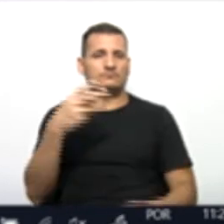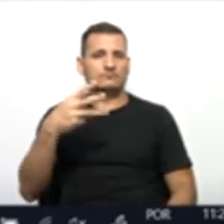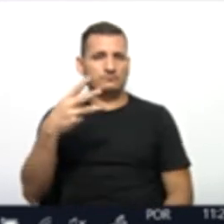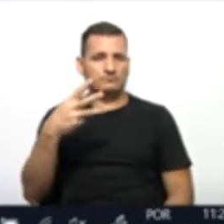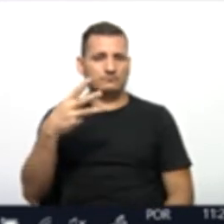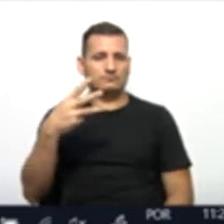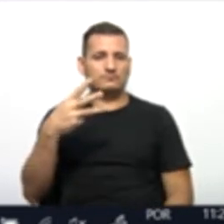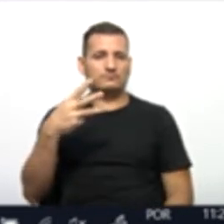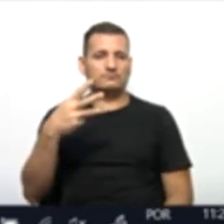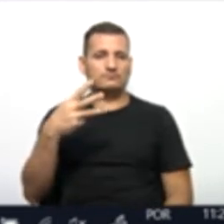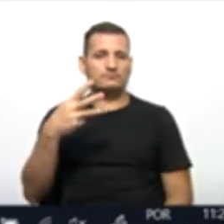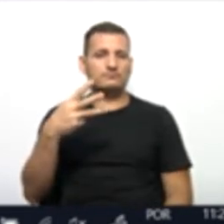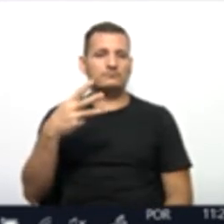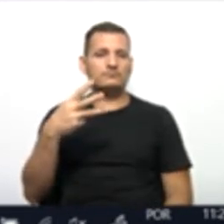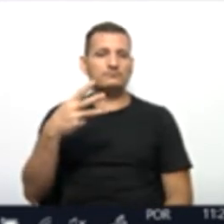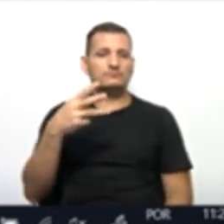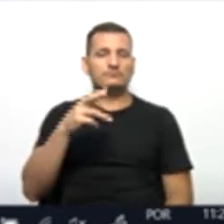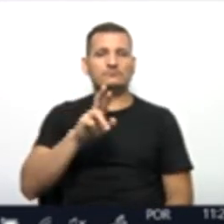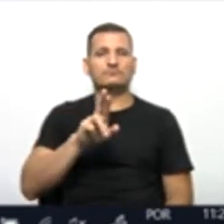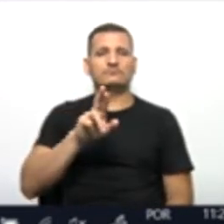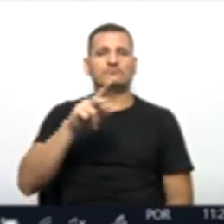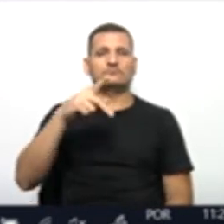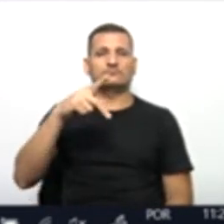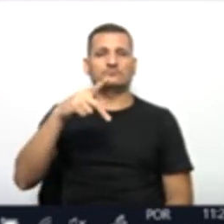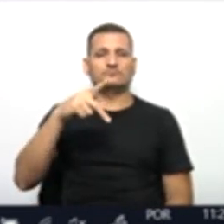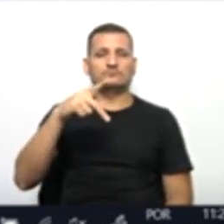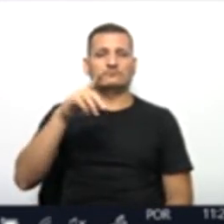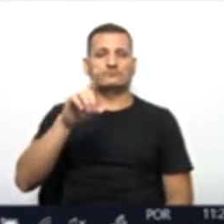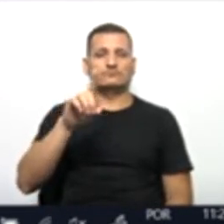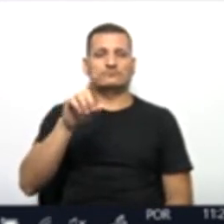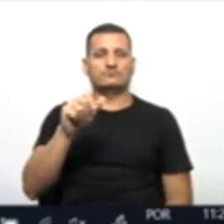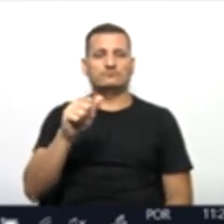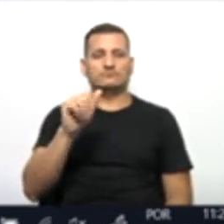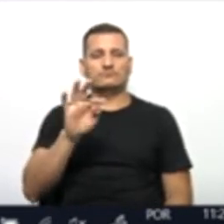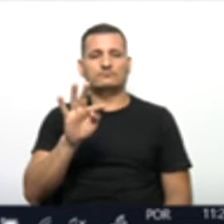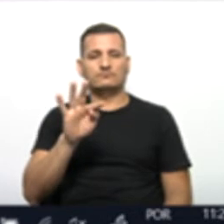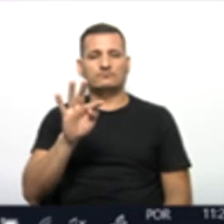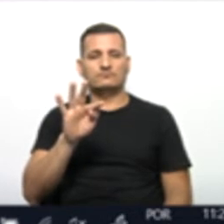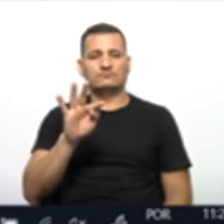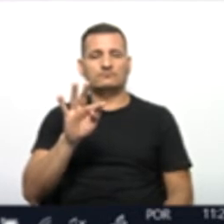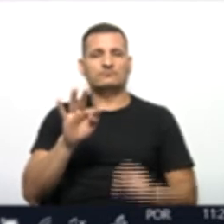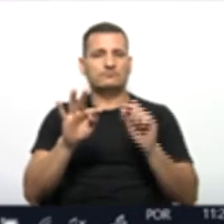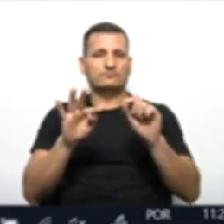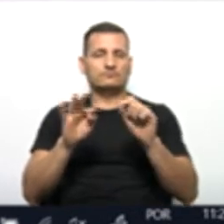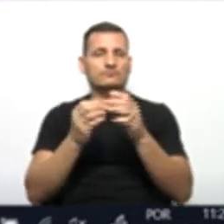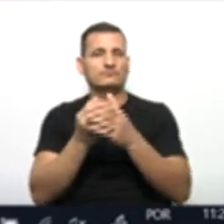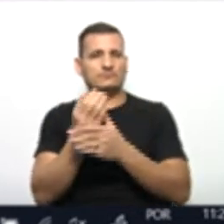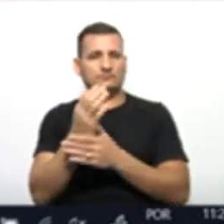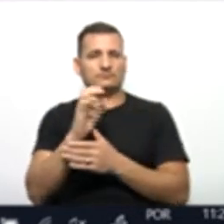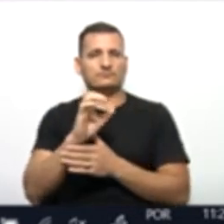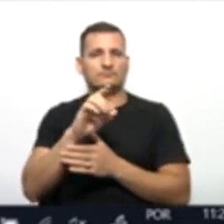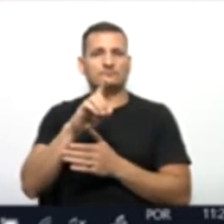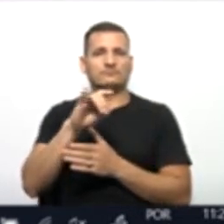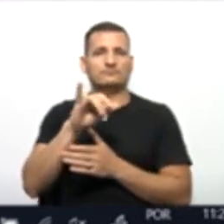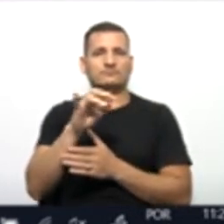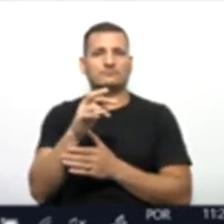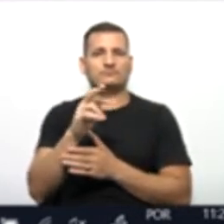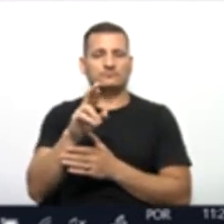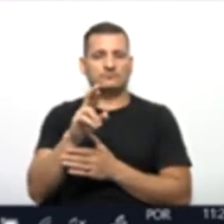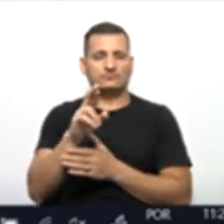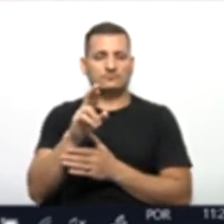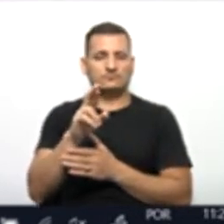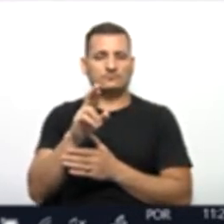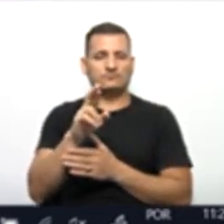crude que é o update esse cara que eu nunca é uma função editar contato nós também vamos